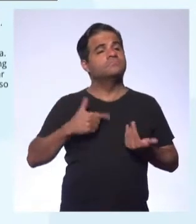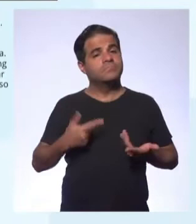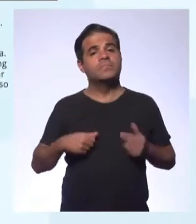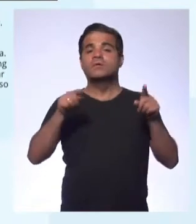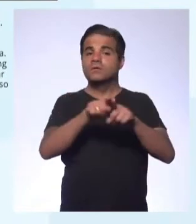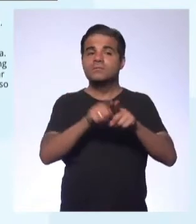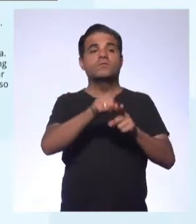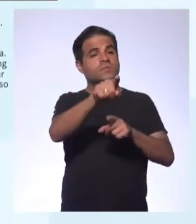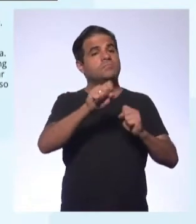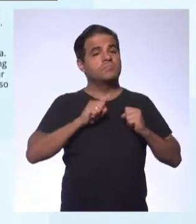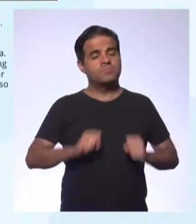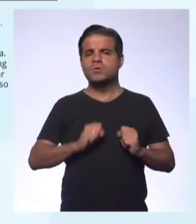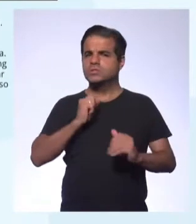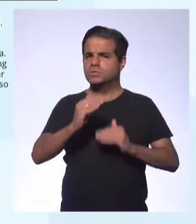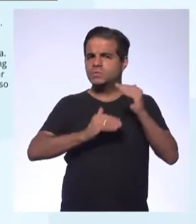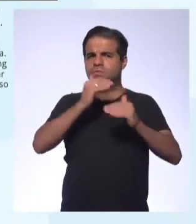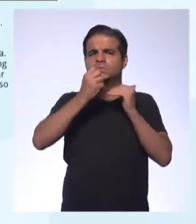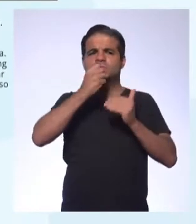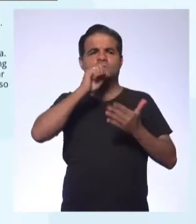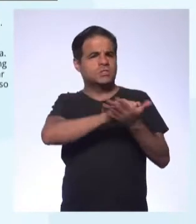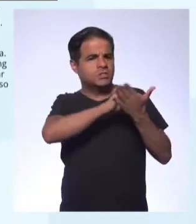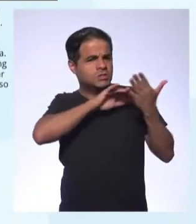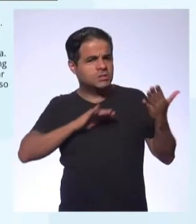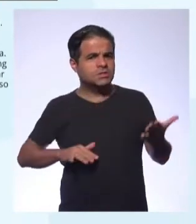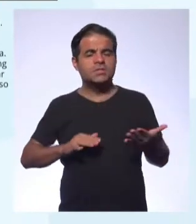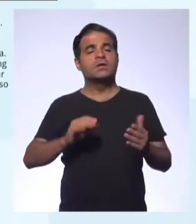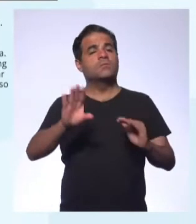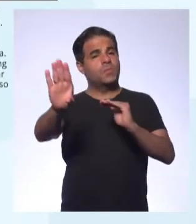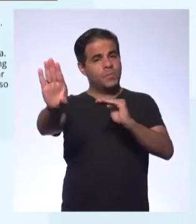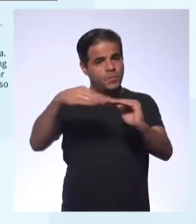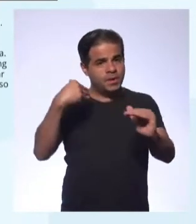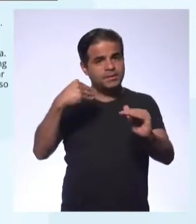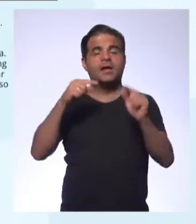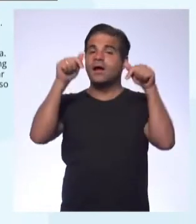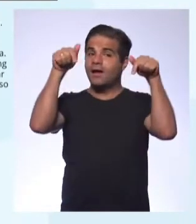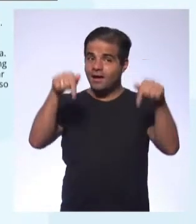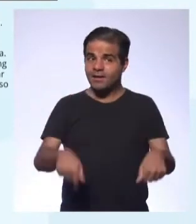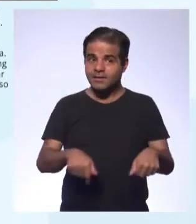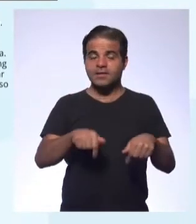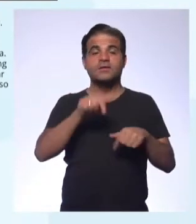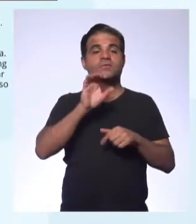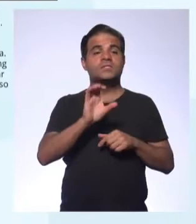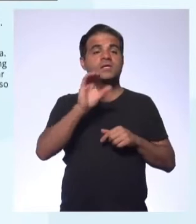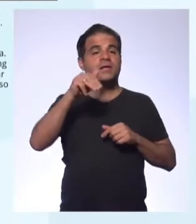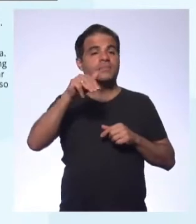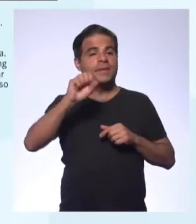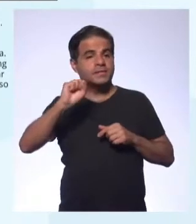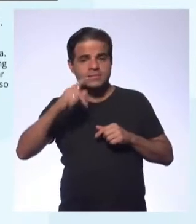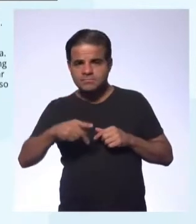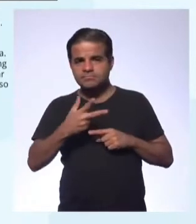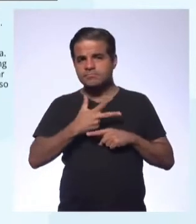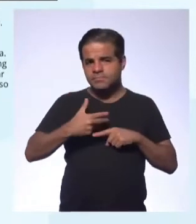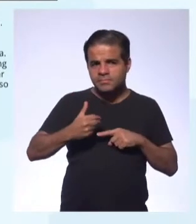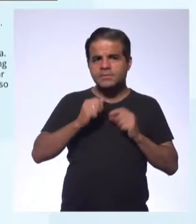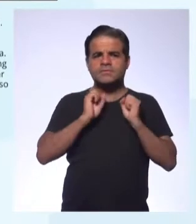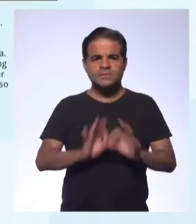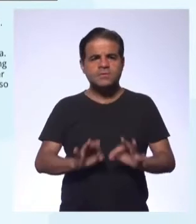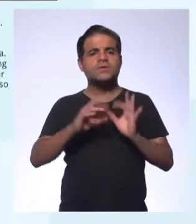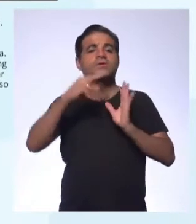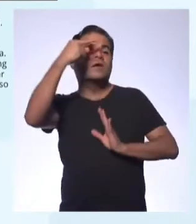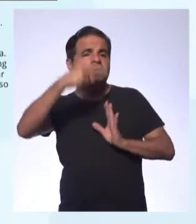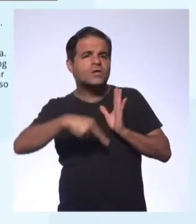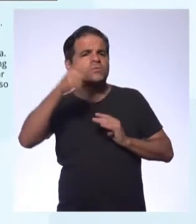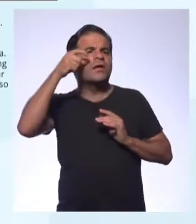Inclusive, você pode aí desenvolver uma boa atividade para nos mandar aqui no CMSP, ok? Fica a leitura aí,